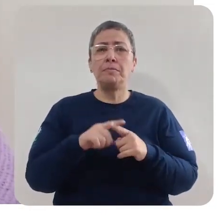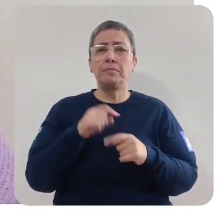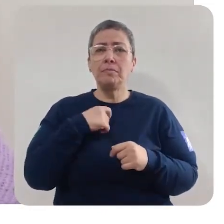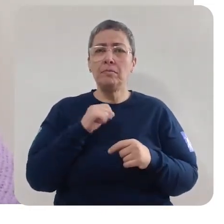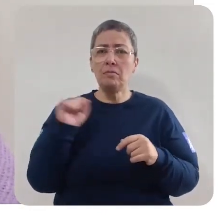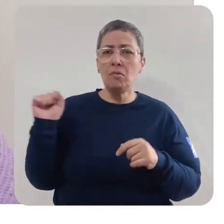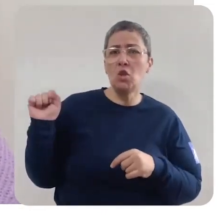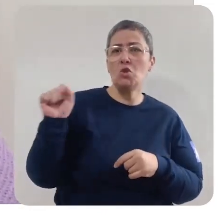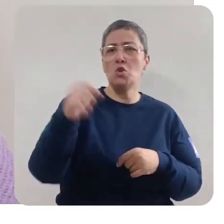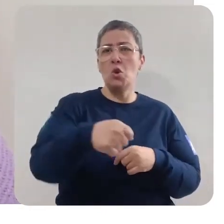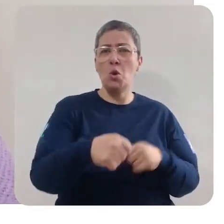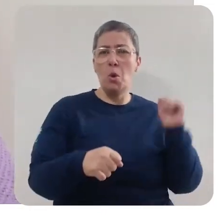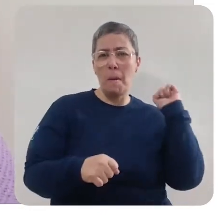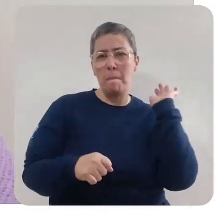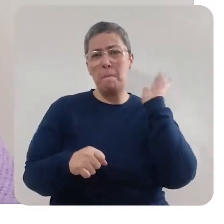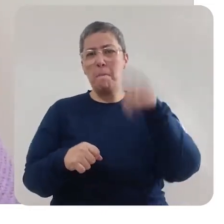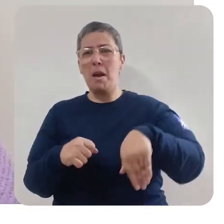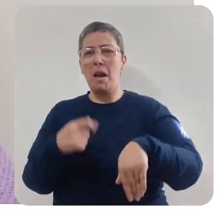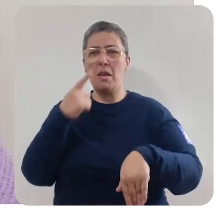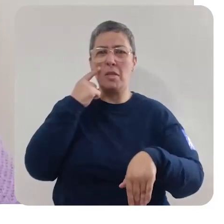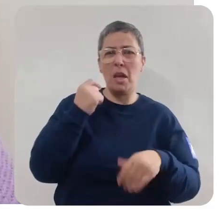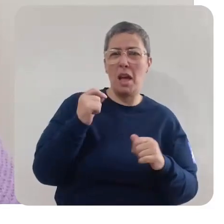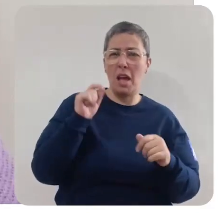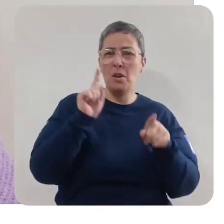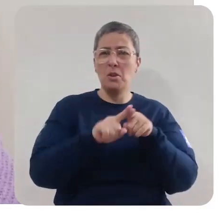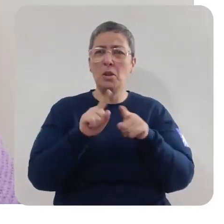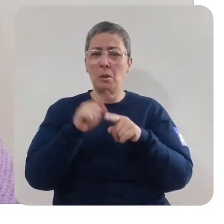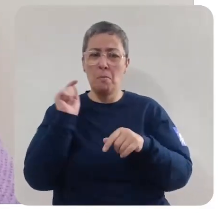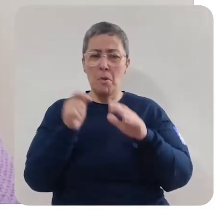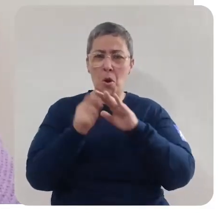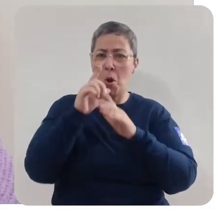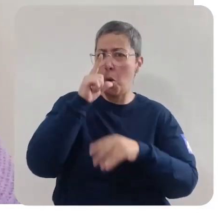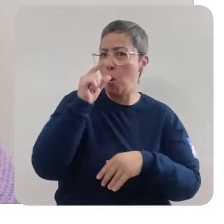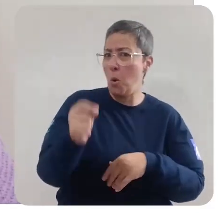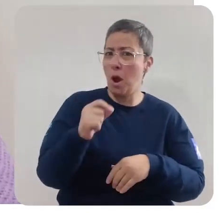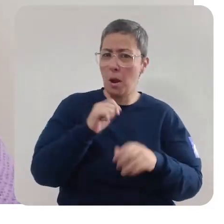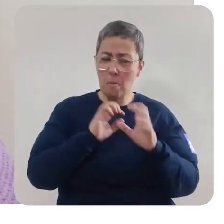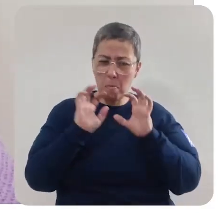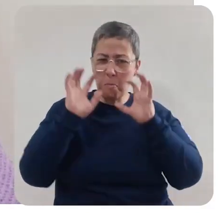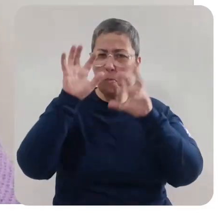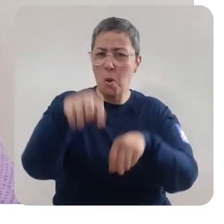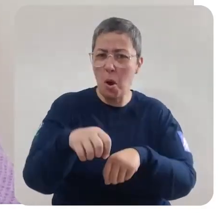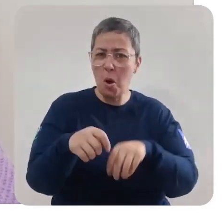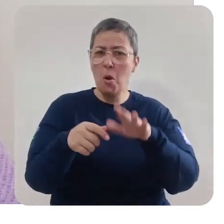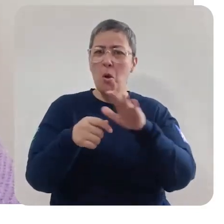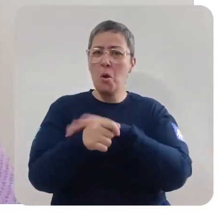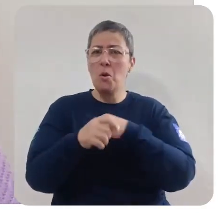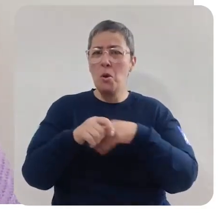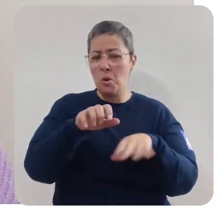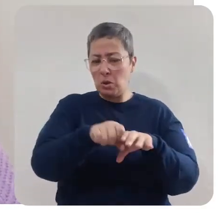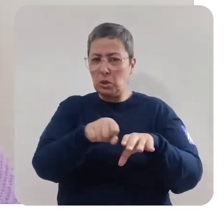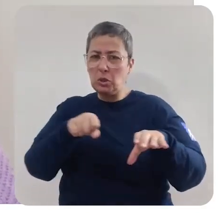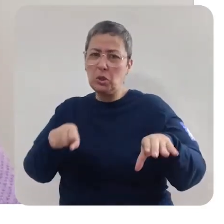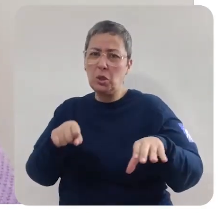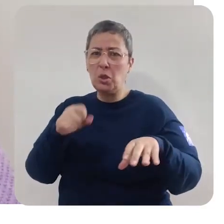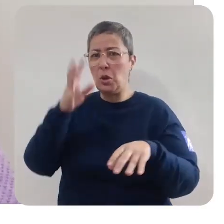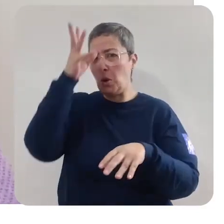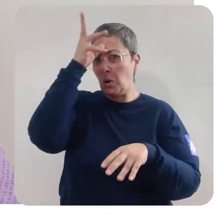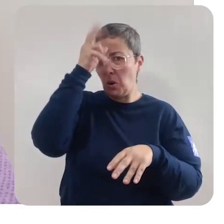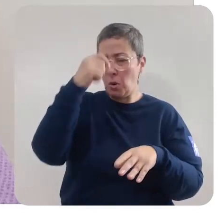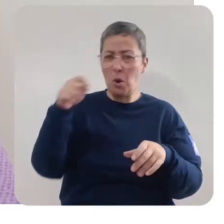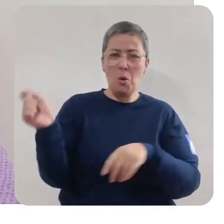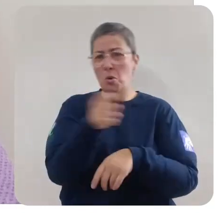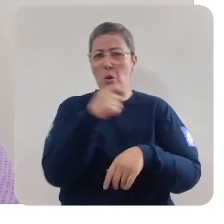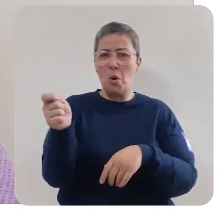E deu um soco no pato, uma patada no gato, e no tucano bateu. Atacou o jabuti, puxou o rabo do galo